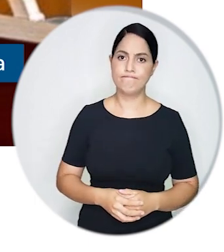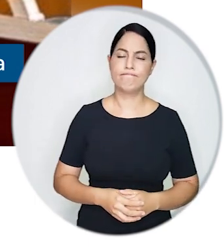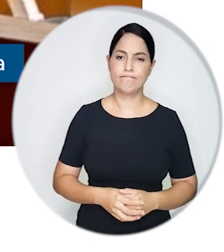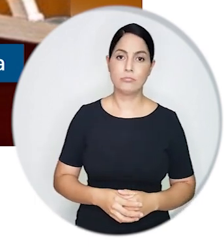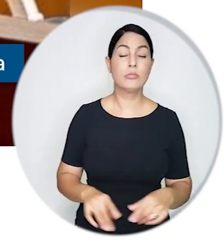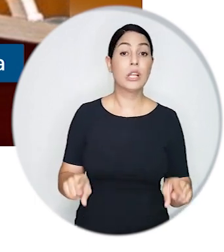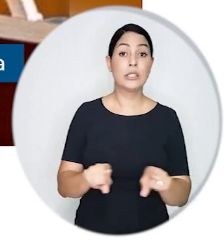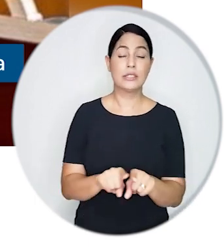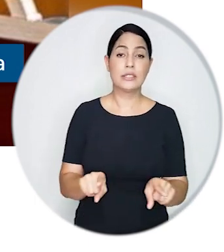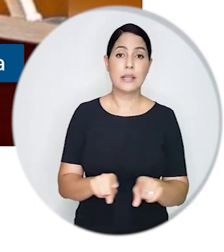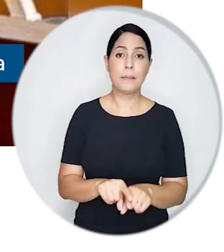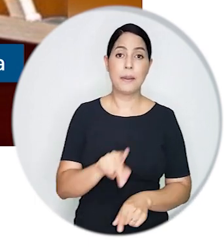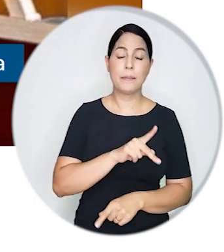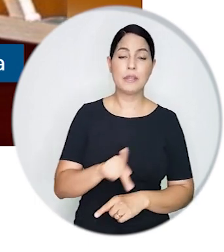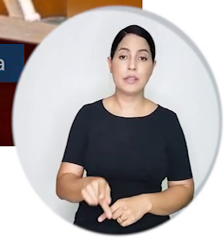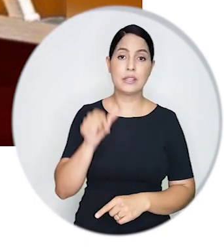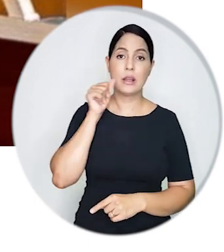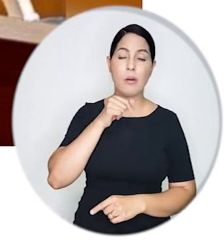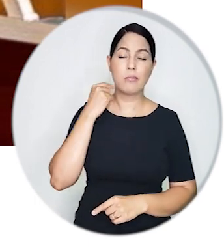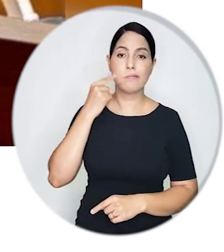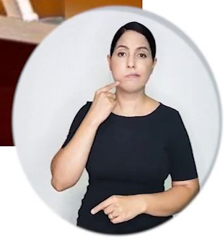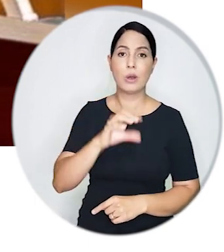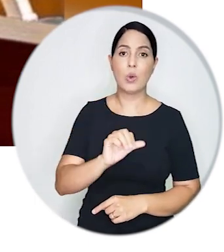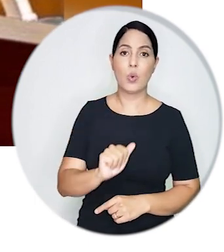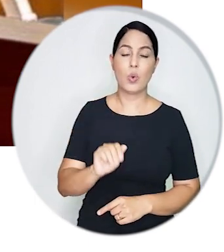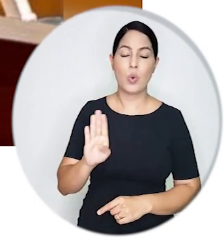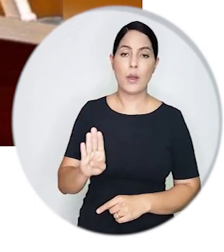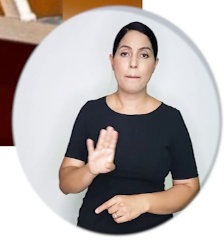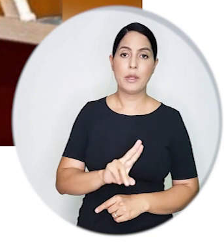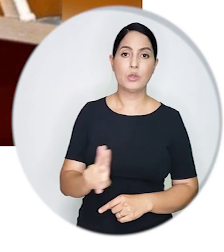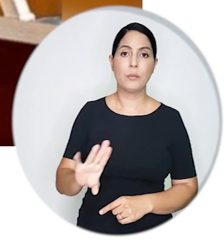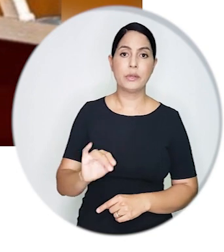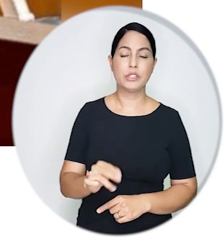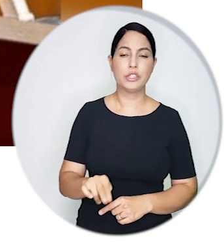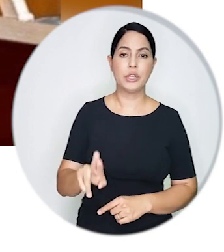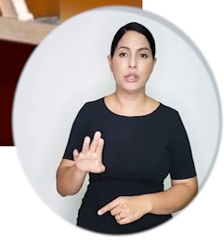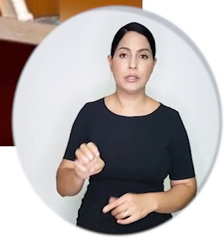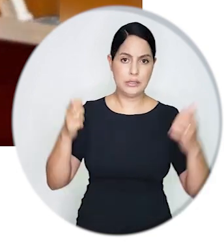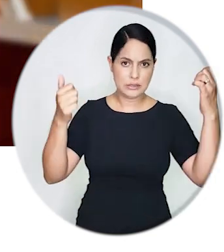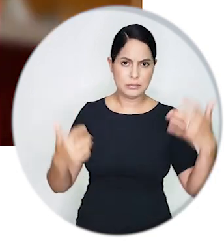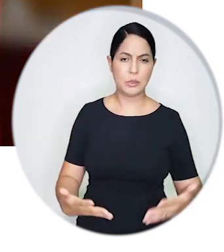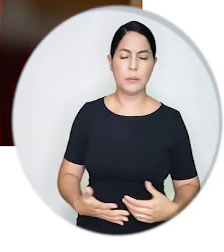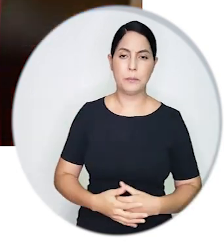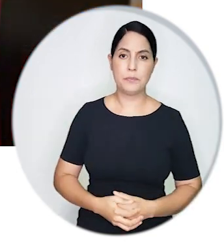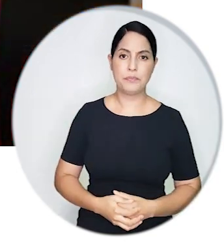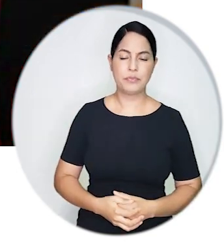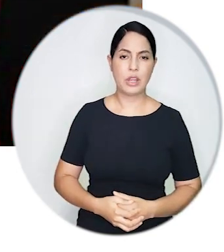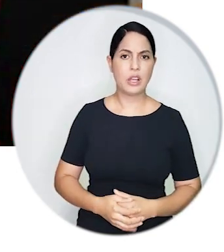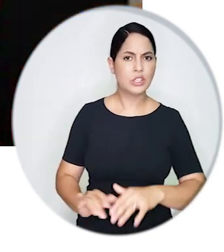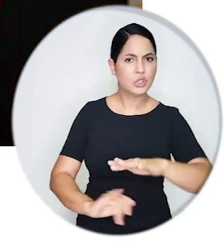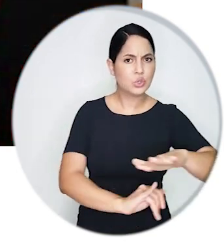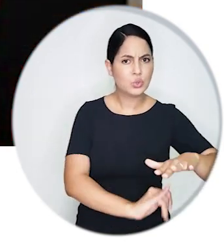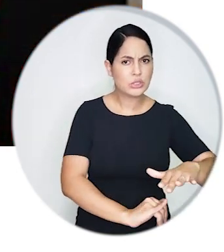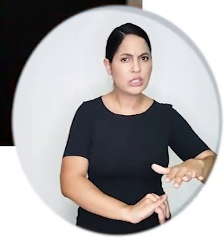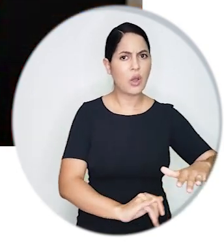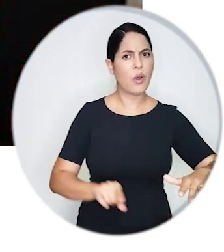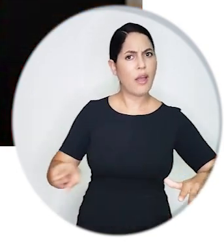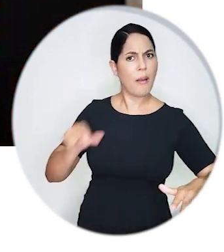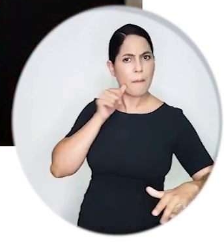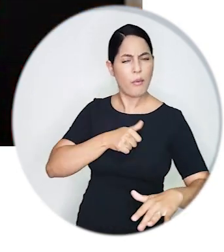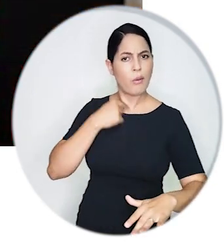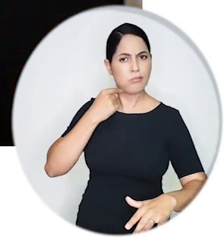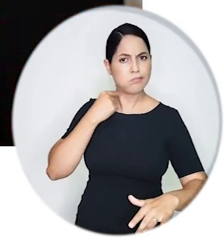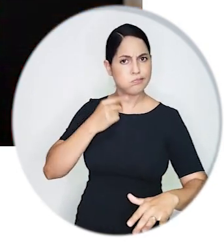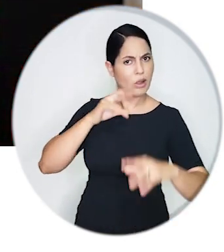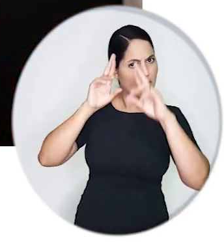a advocacia. Fecha aspas. Já a presidente da Comissão Nacional da Mulher Advogada da OAB, Cristiane Damasceno, ressaltou que as